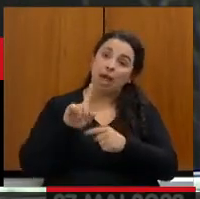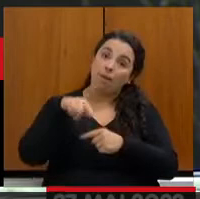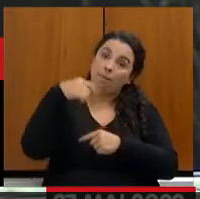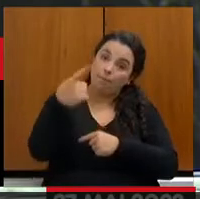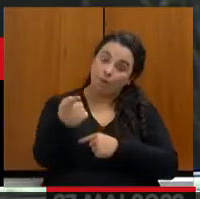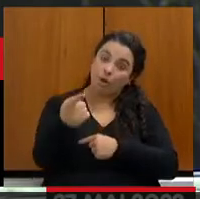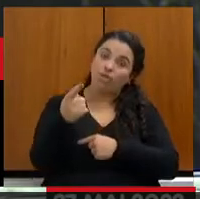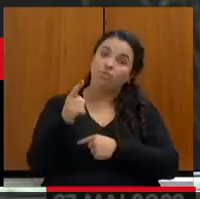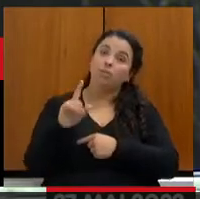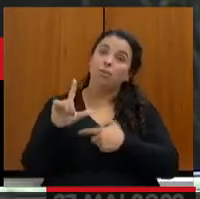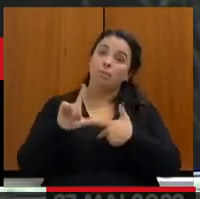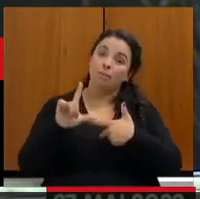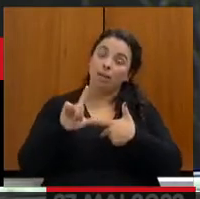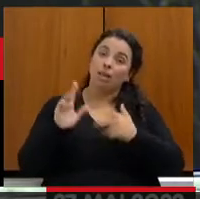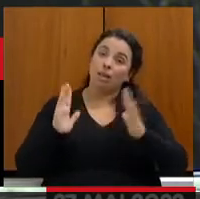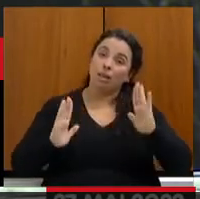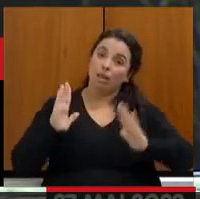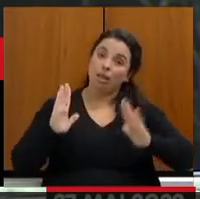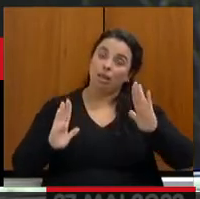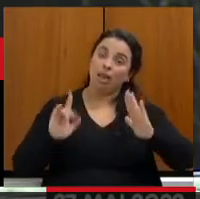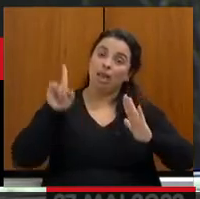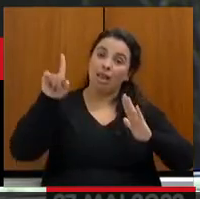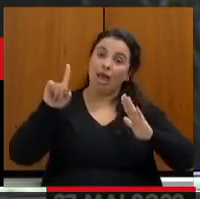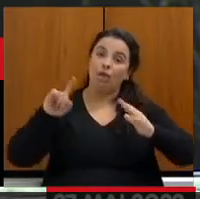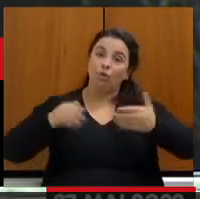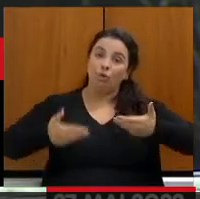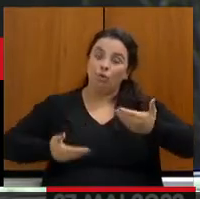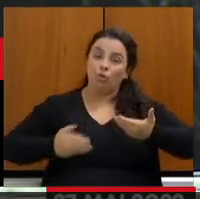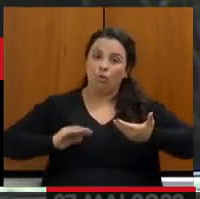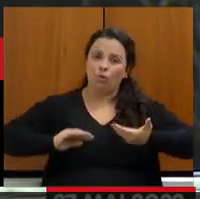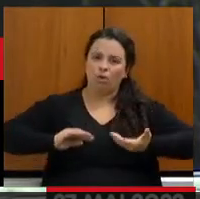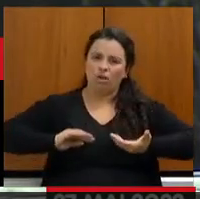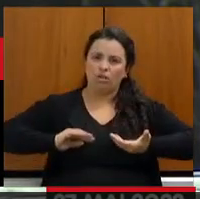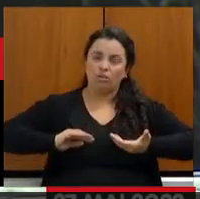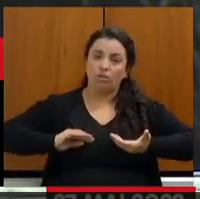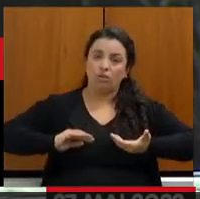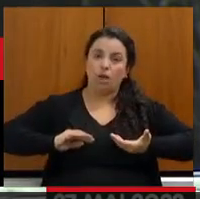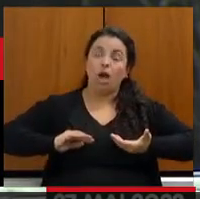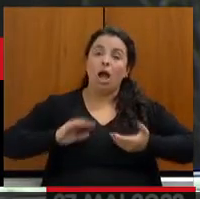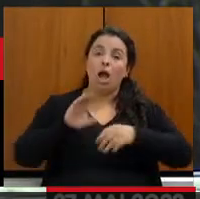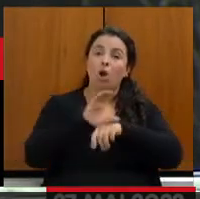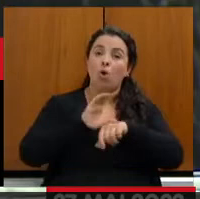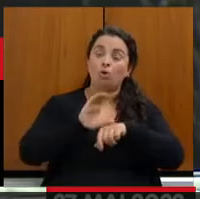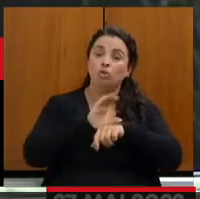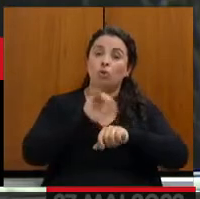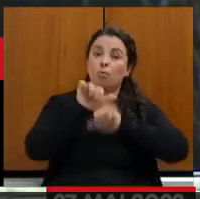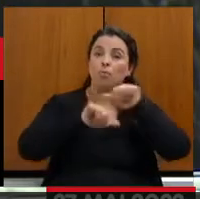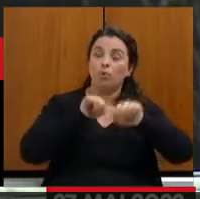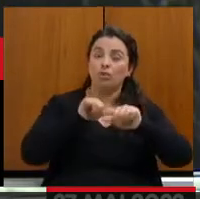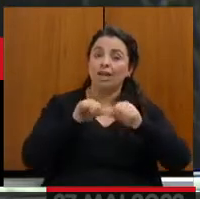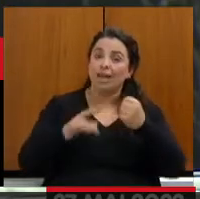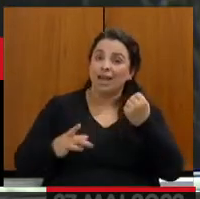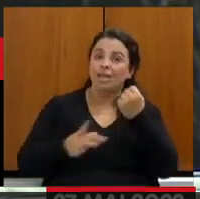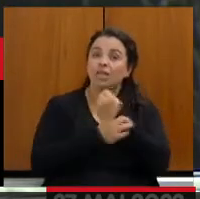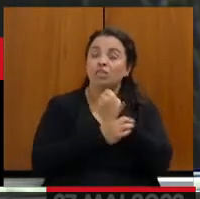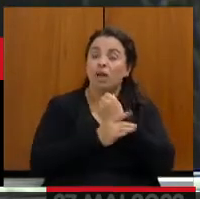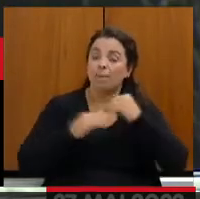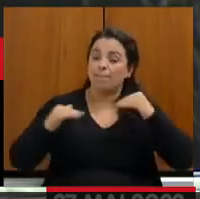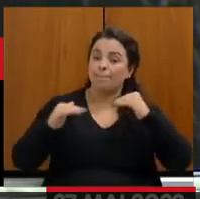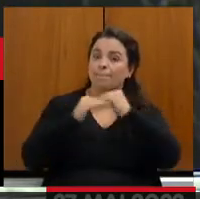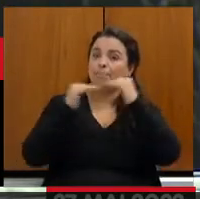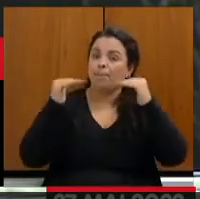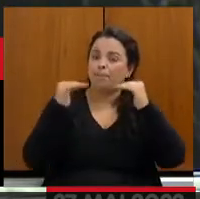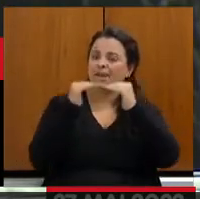no Congresso Nacional mude a Constituição Federal garantindo a composição paritária de